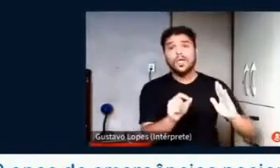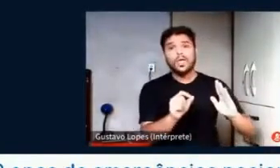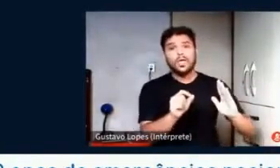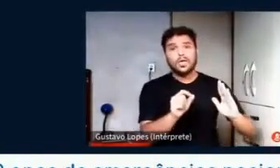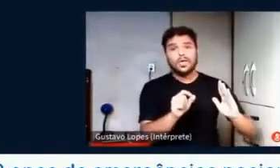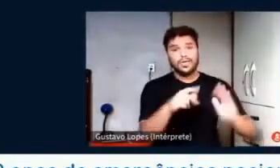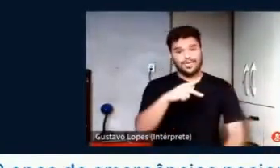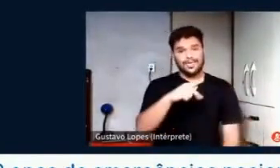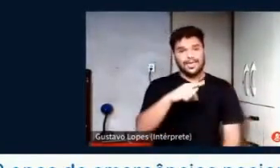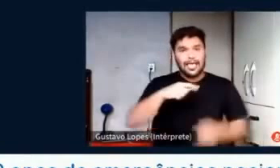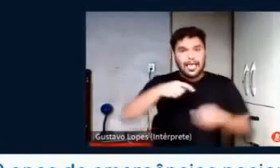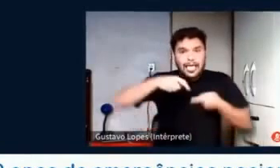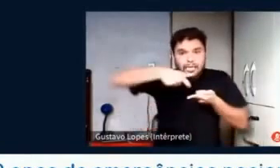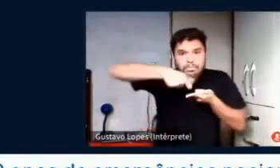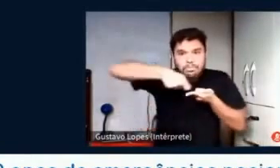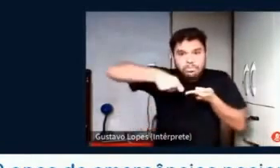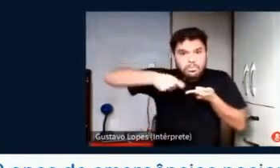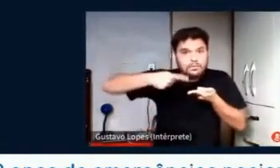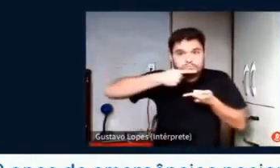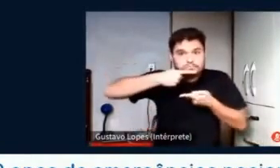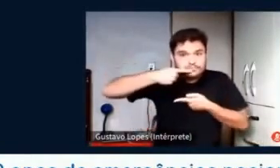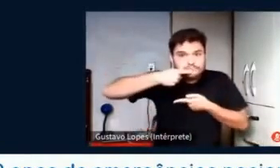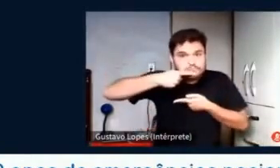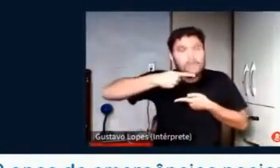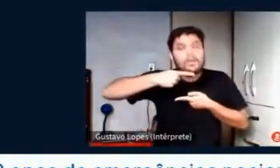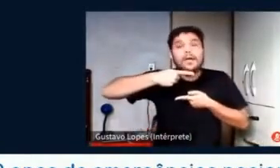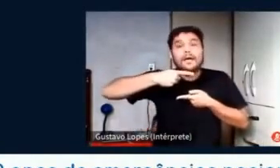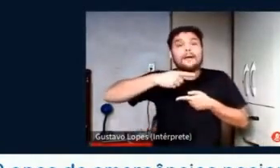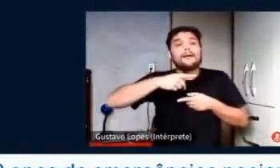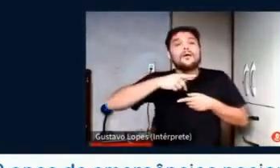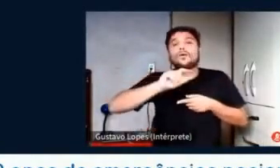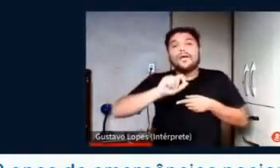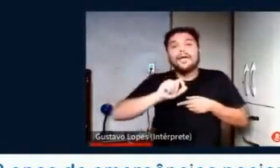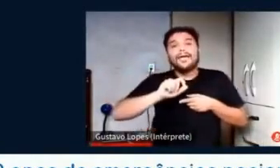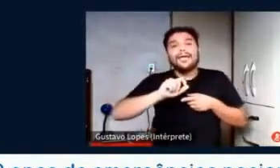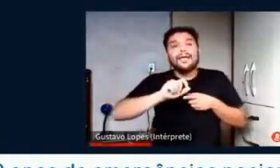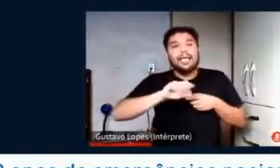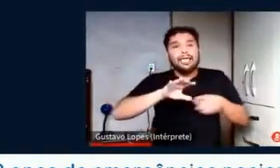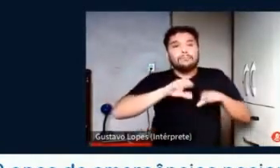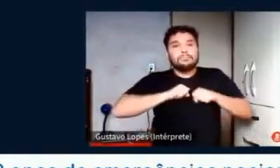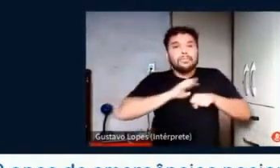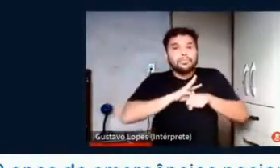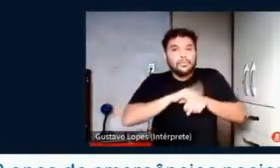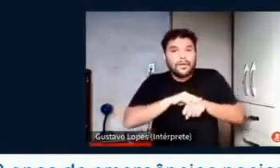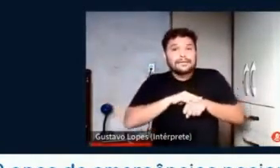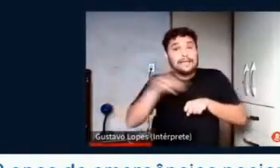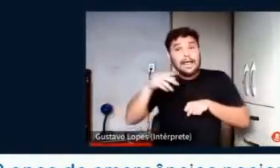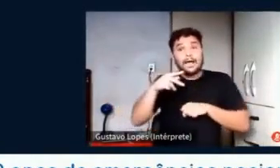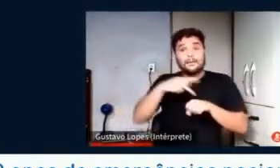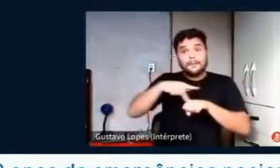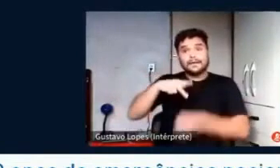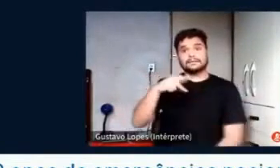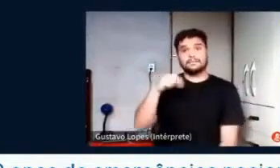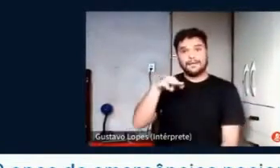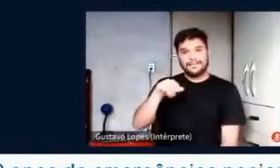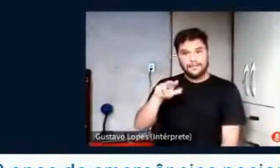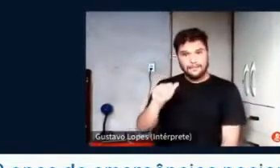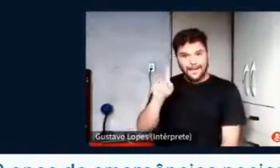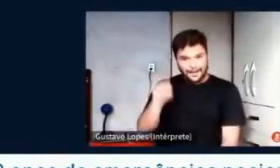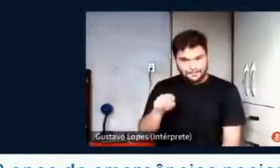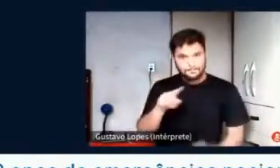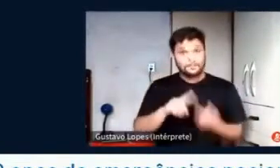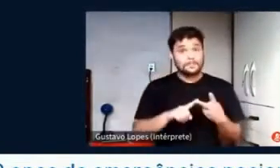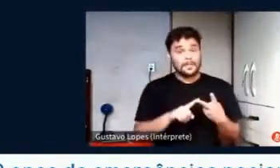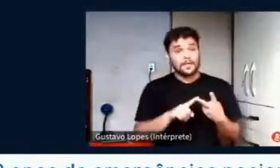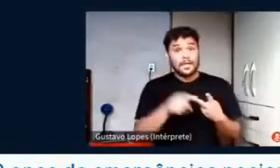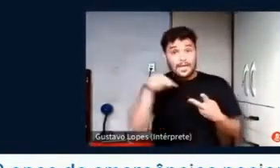de dente no Panamá com um produto chamado dietileno-glicol. Esse ano, em Minas Gerais,